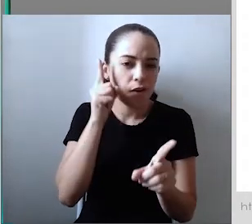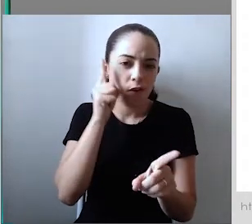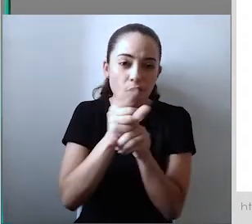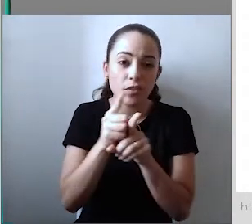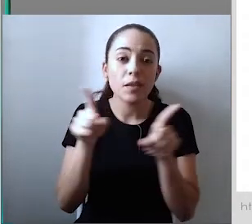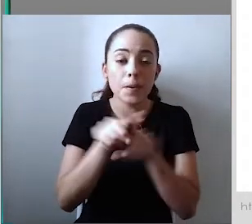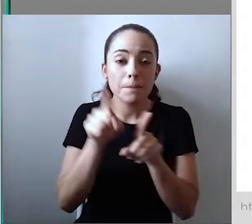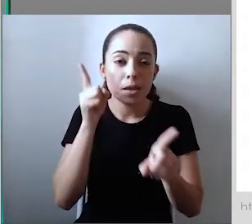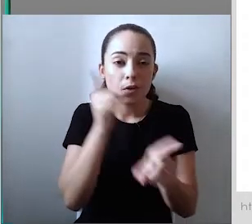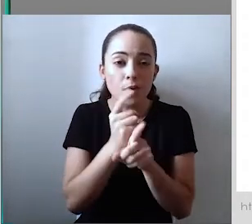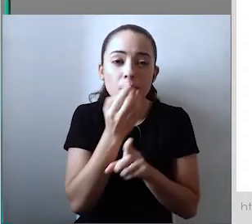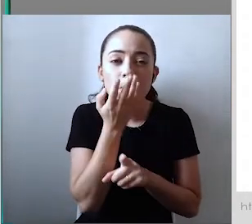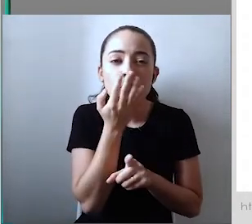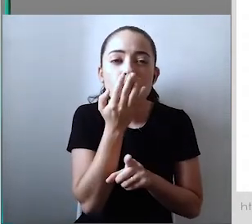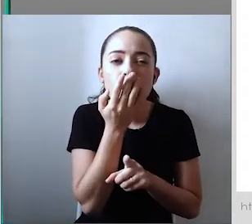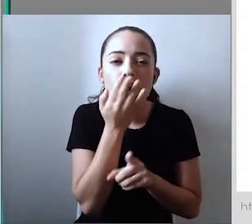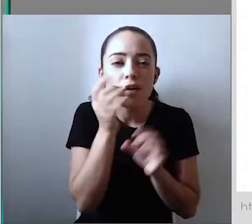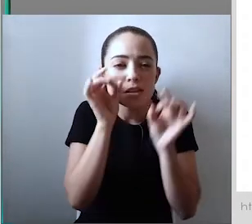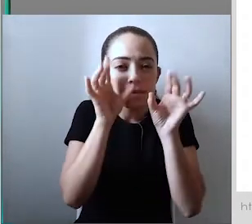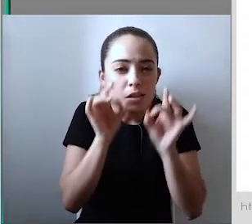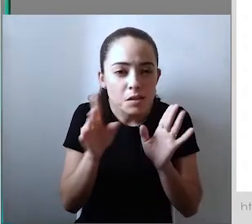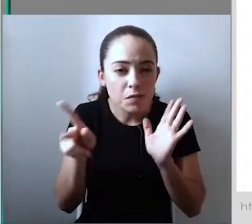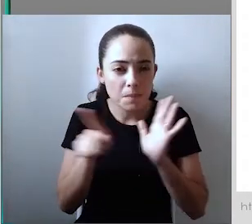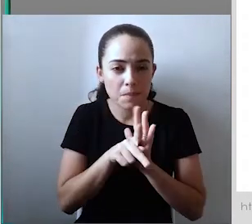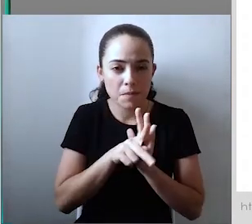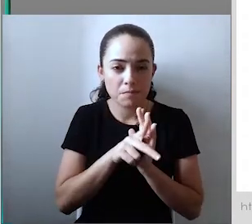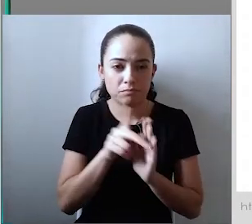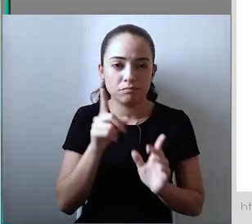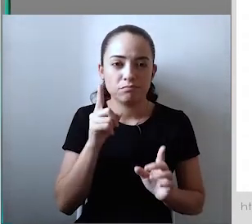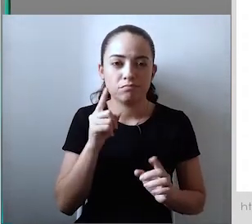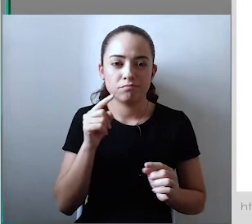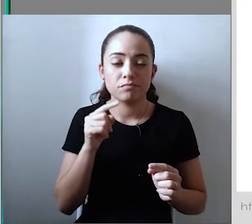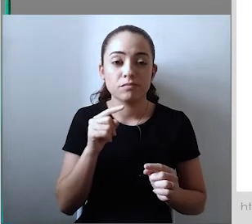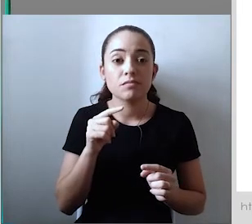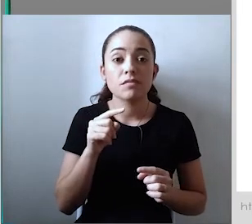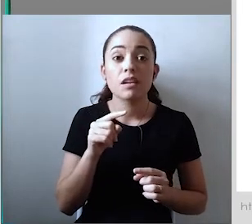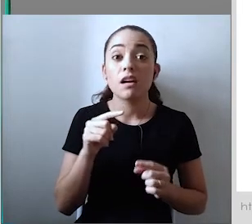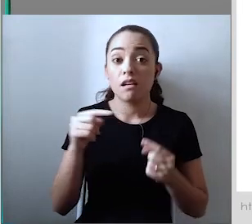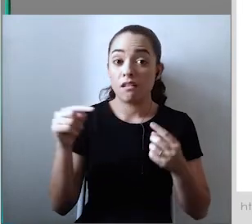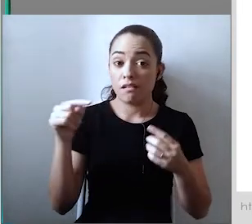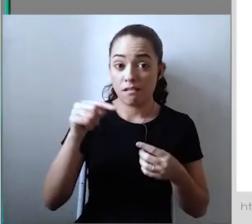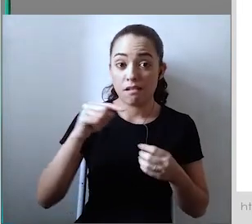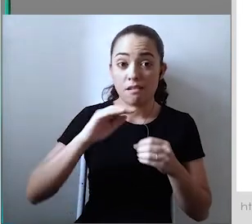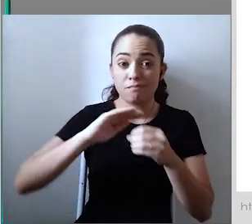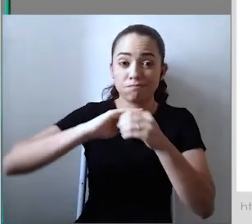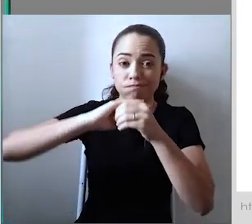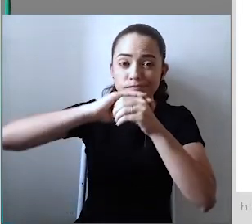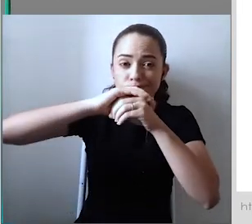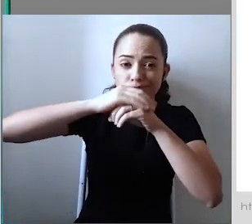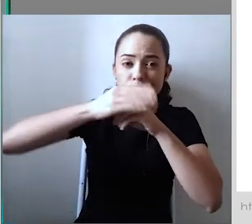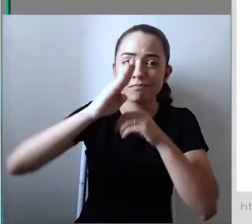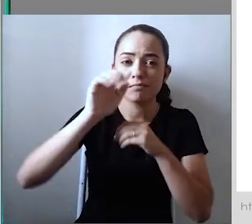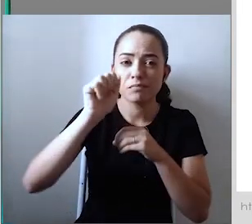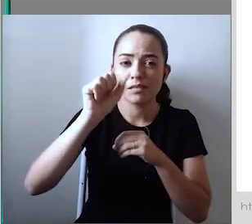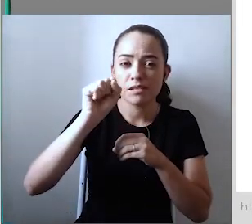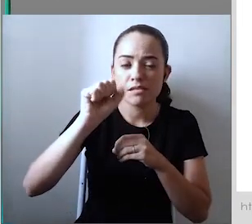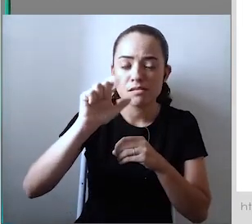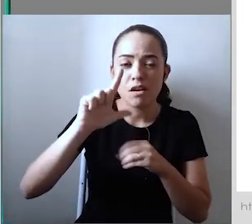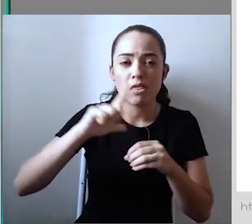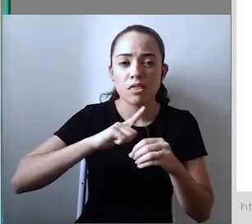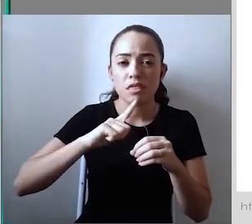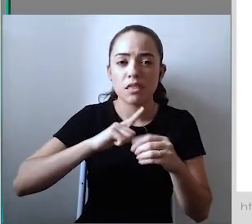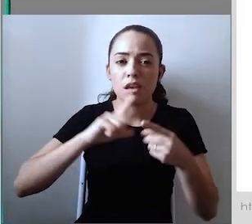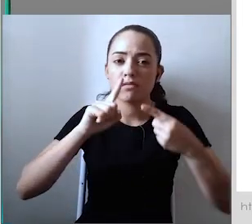uma técnica de coloração específica para a sua identificação. Esta membrana basal é formada por